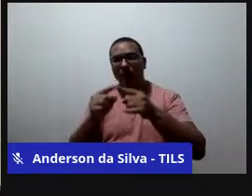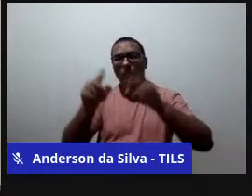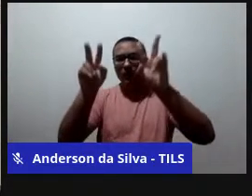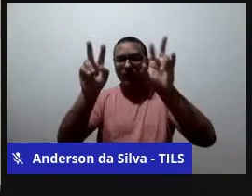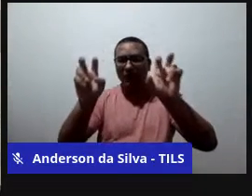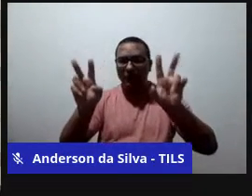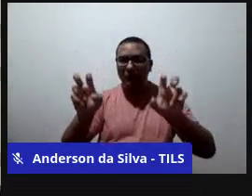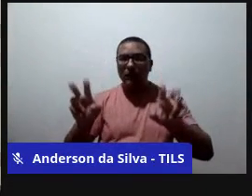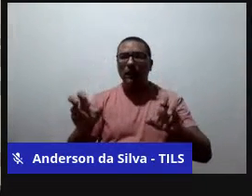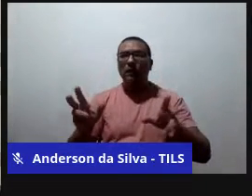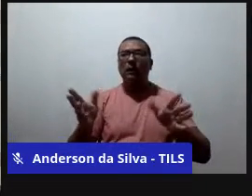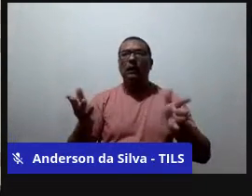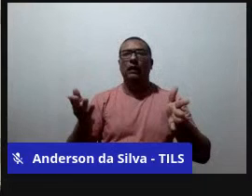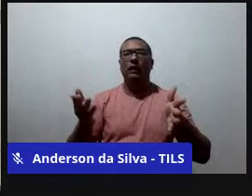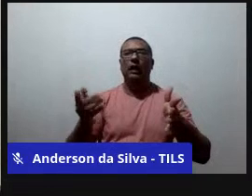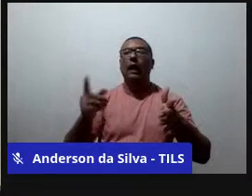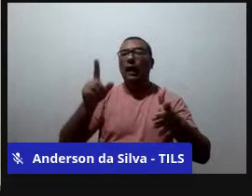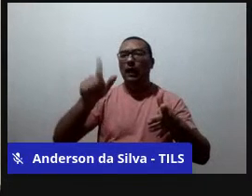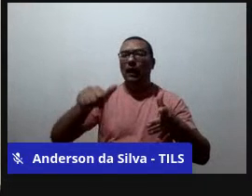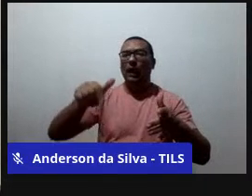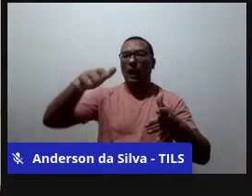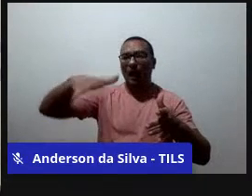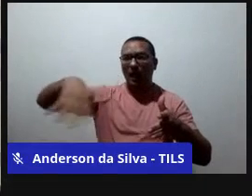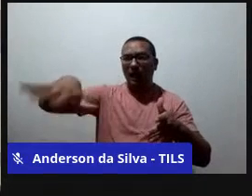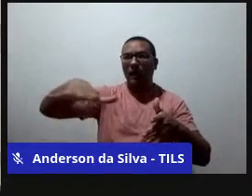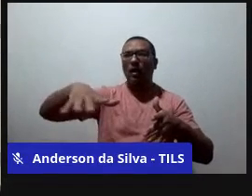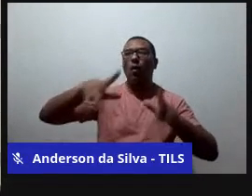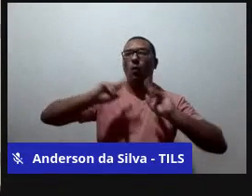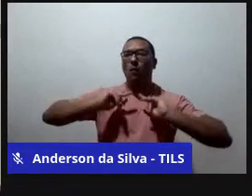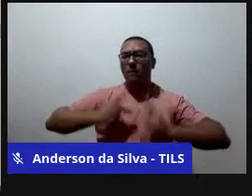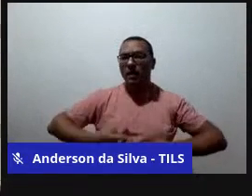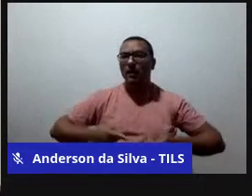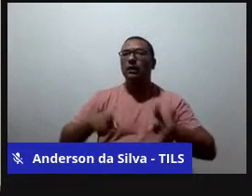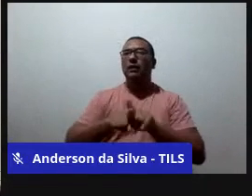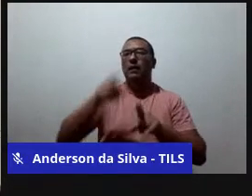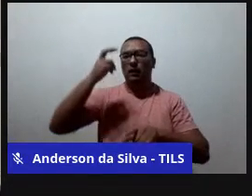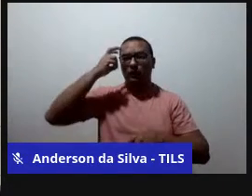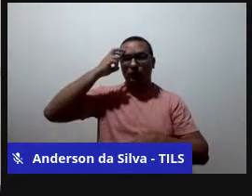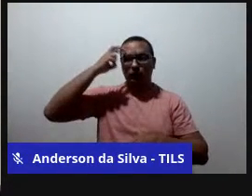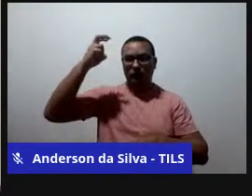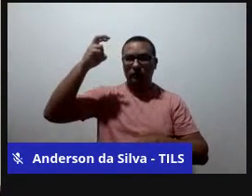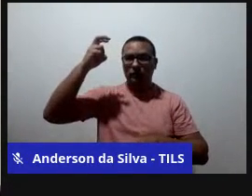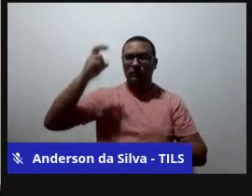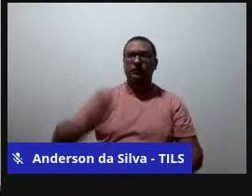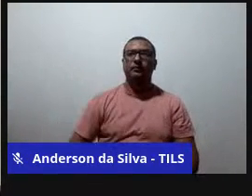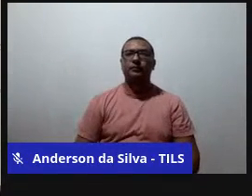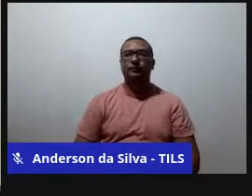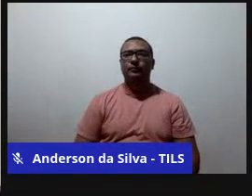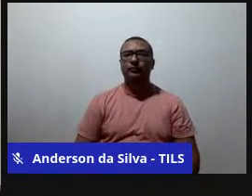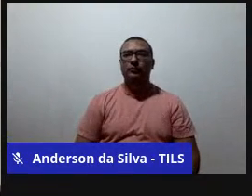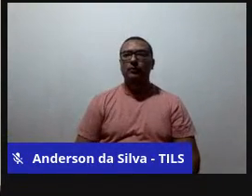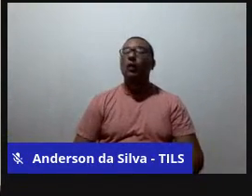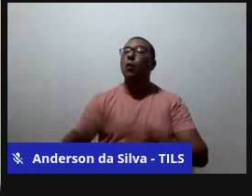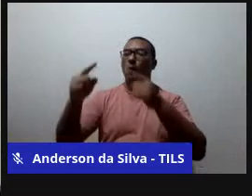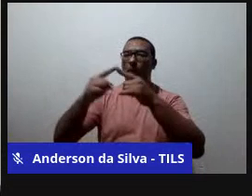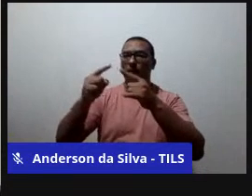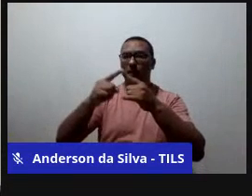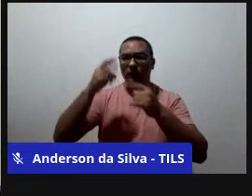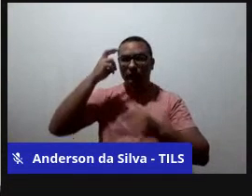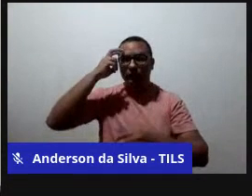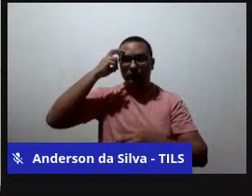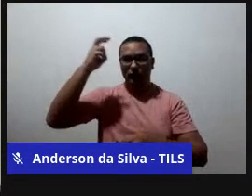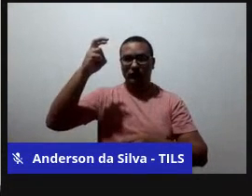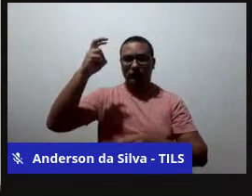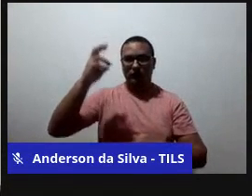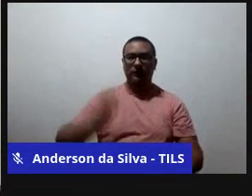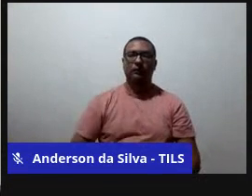com o tema, que é o campo mais humano e mais inteligente, né? Então, mais da parte de inteligência aí, ok?